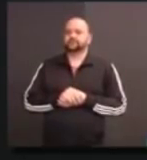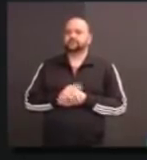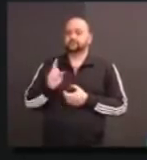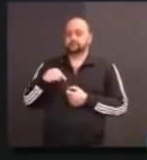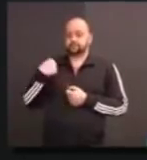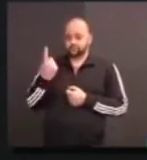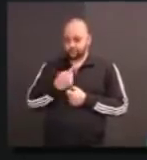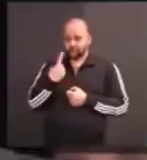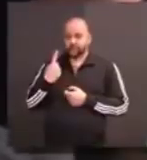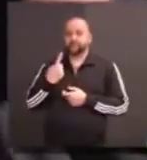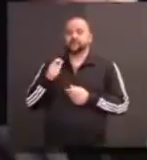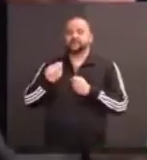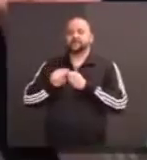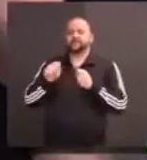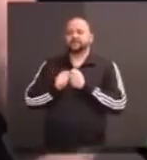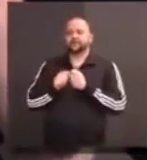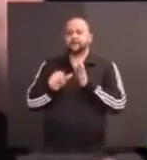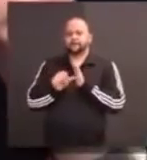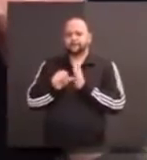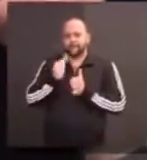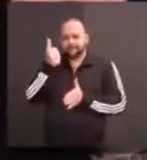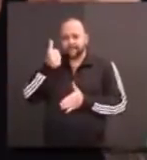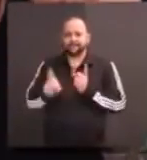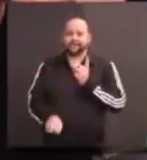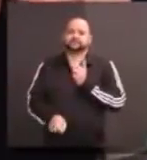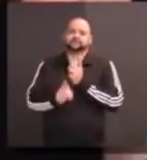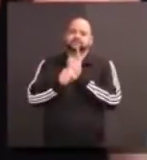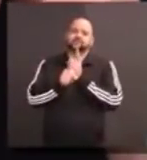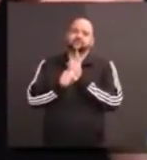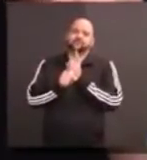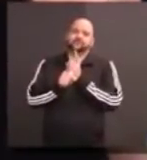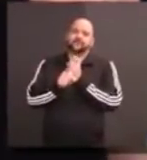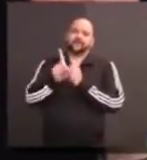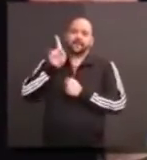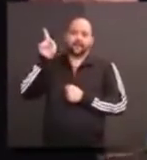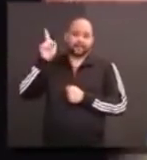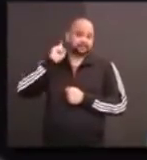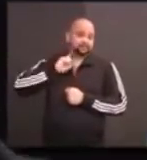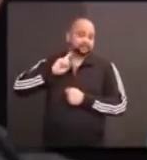fomos realizar o primeiro encontro lá em Uberaba,